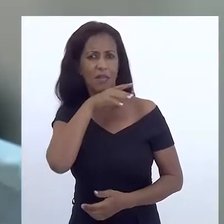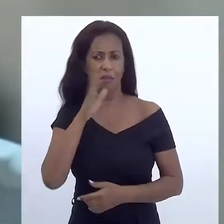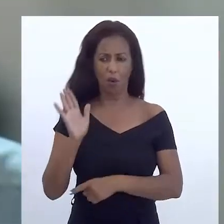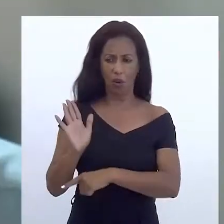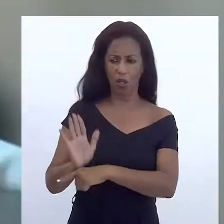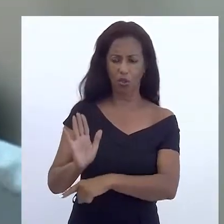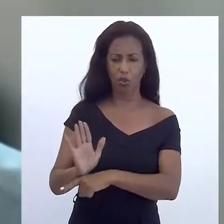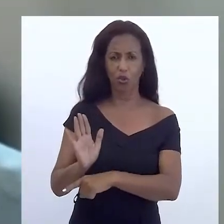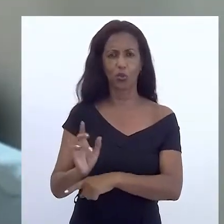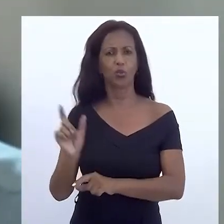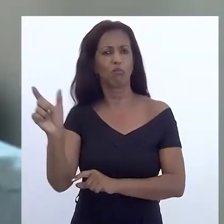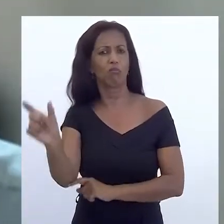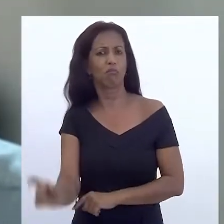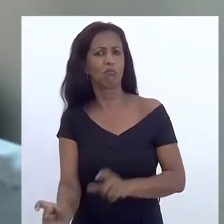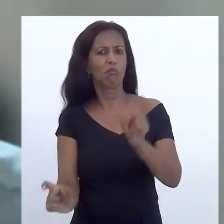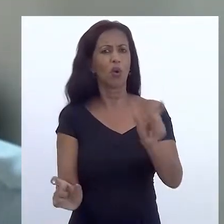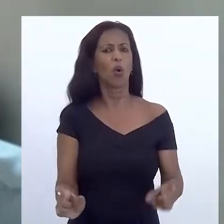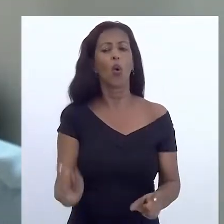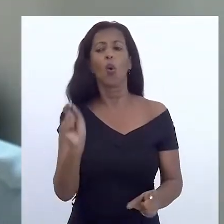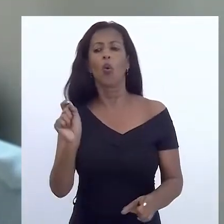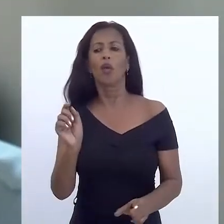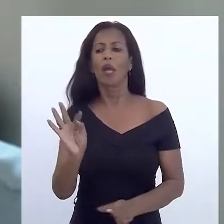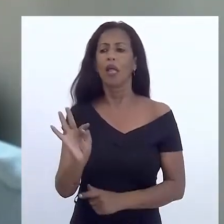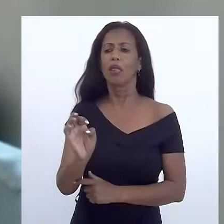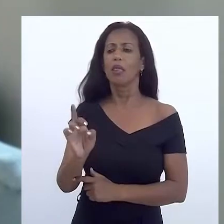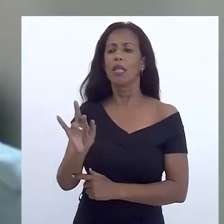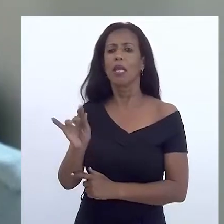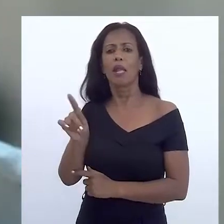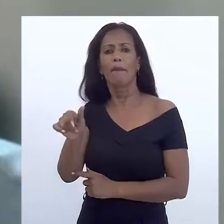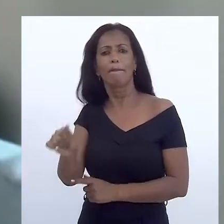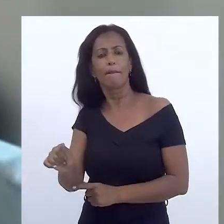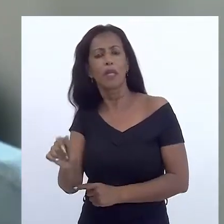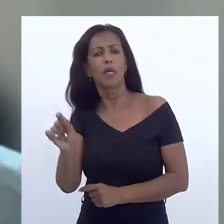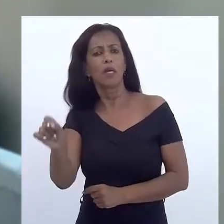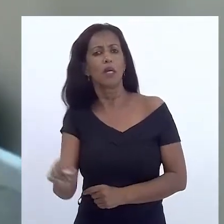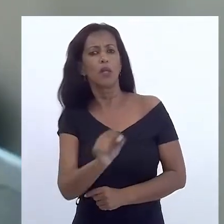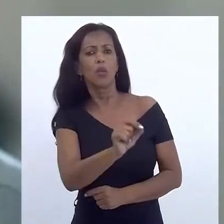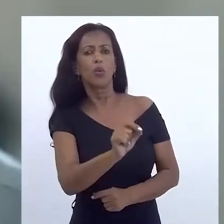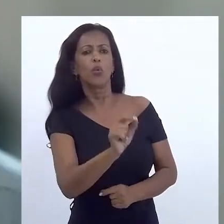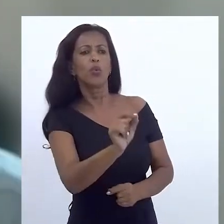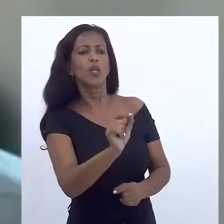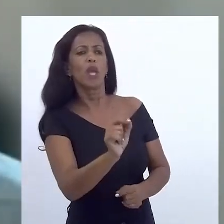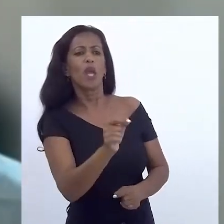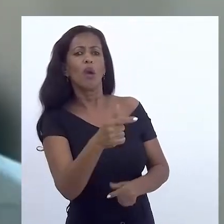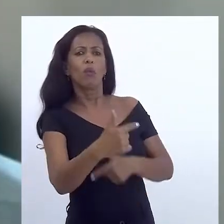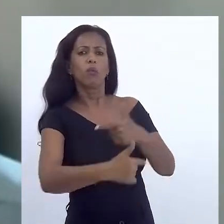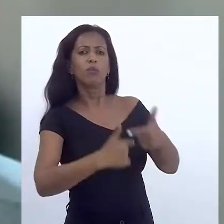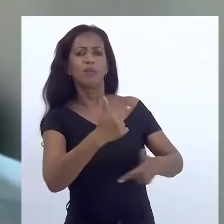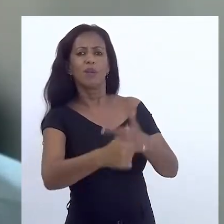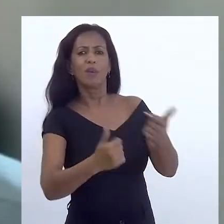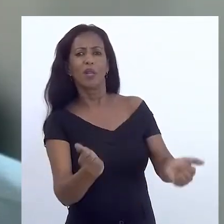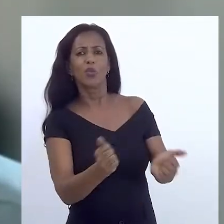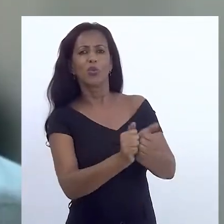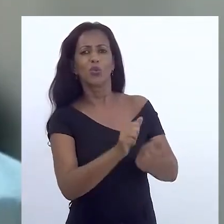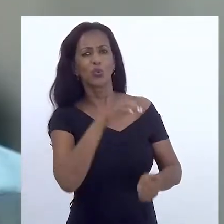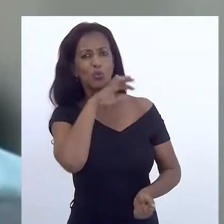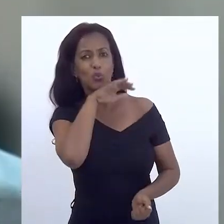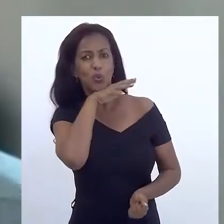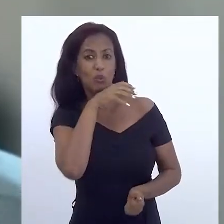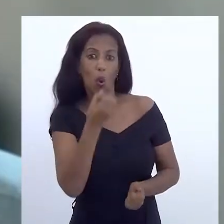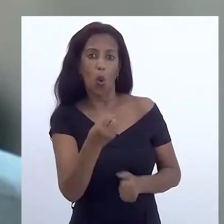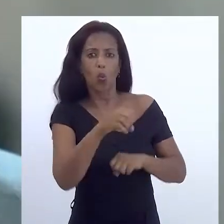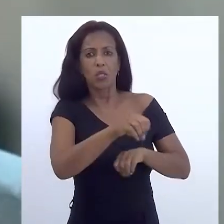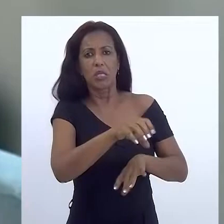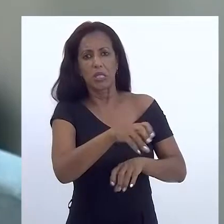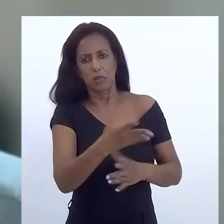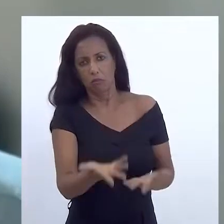até vou fazer a distinção entre o que é a terapia do que é a atividade assistida por animais, por exemplo, ou a educação